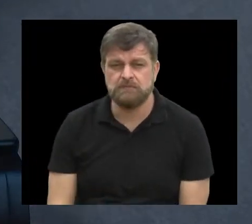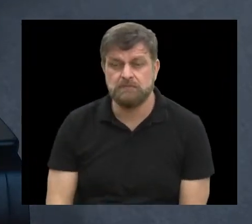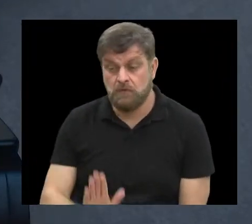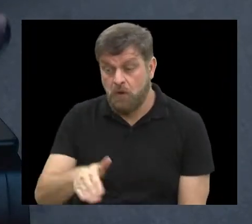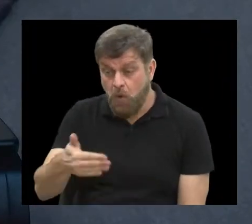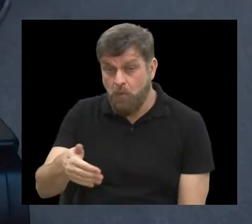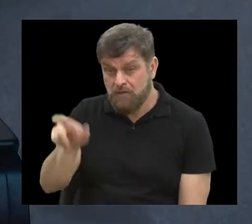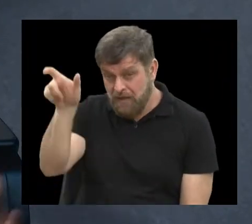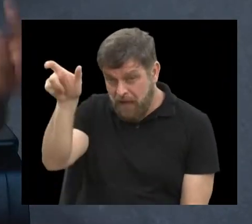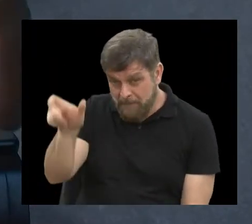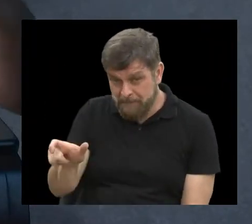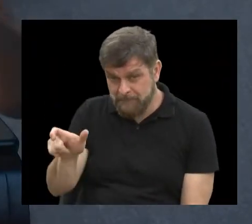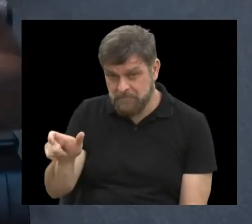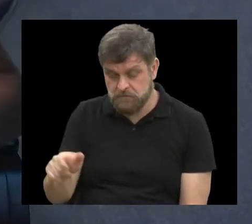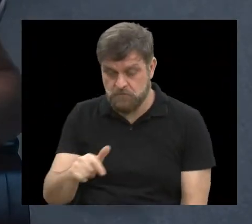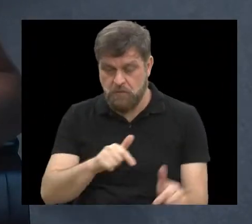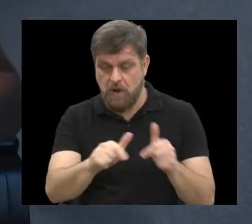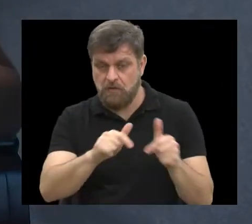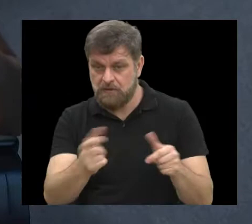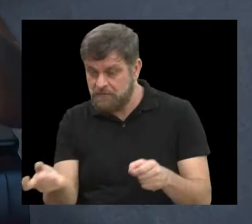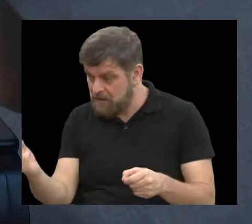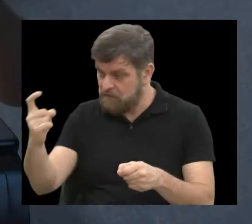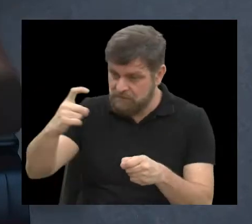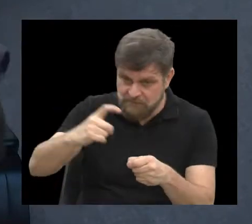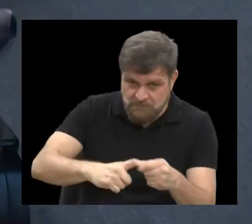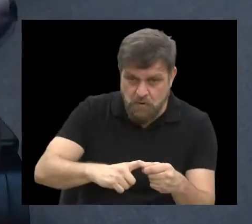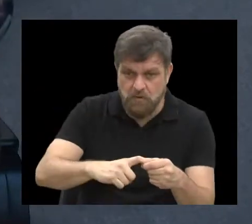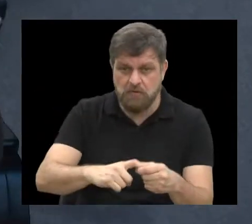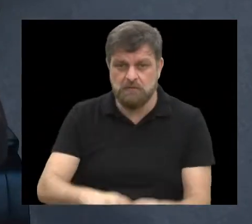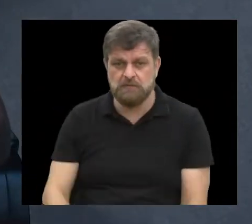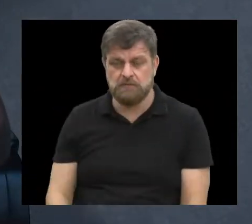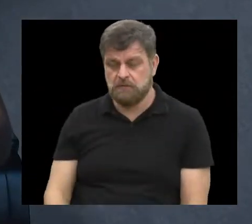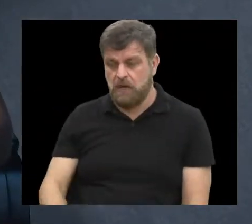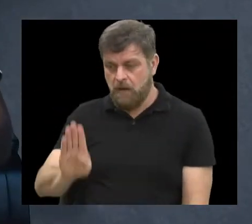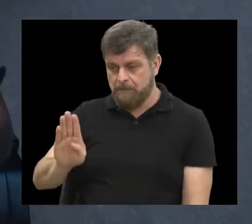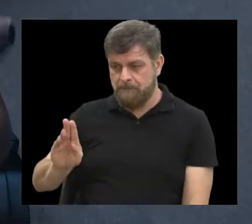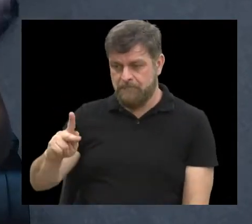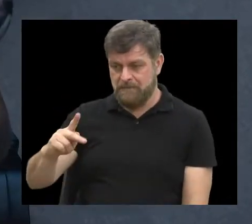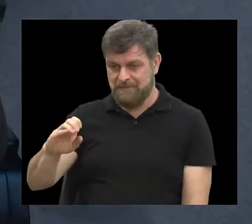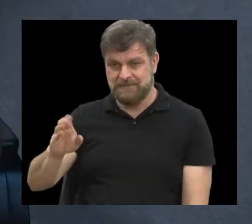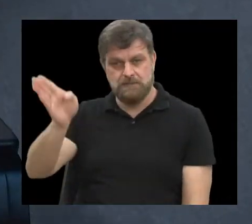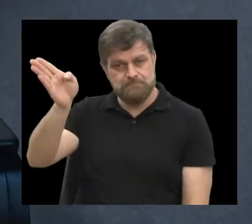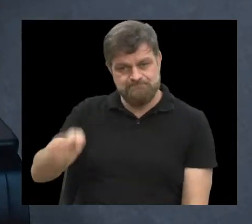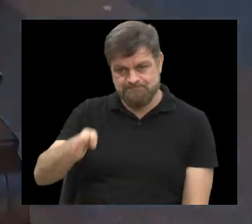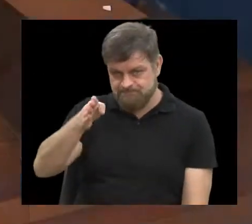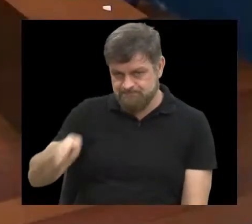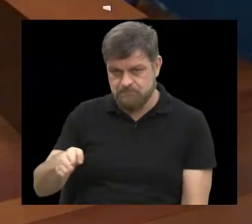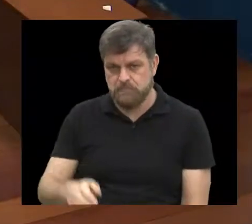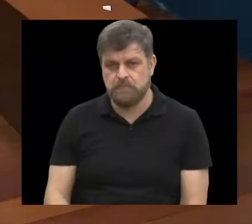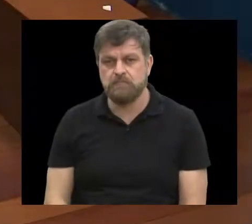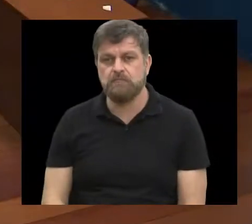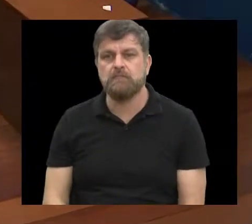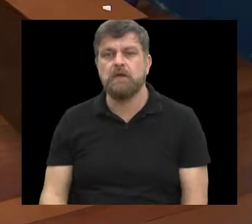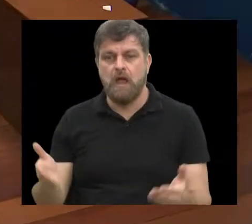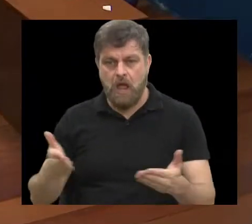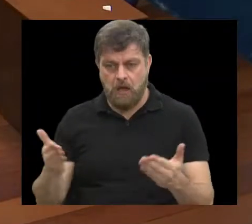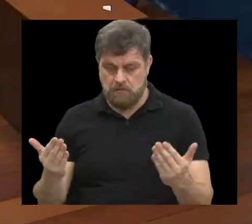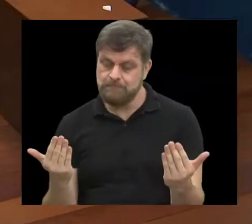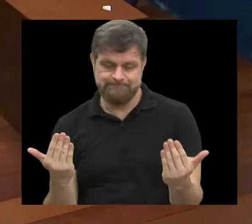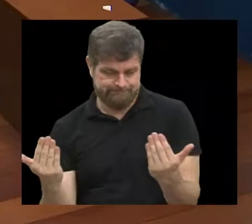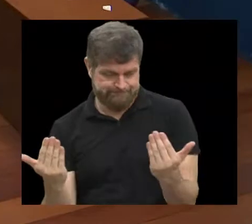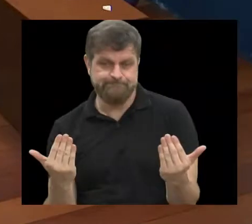a pessoa retorna ao mercado de trabalho, é automático esse corte? Agora começou esse cruzamento